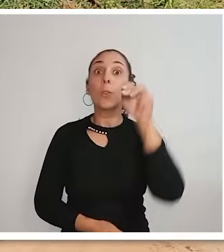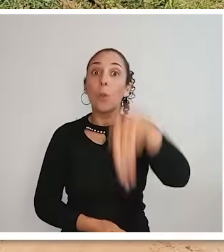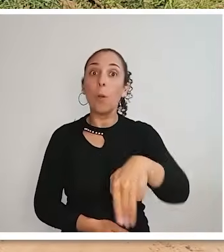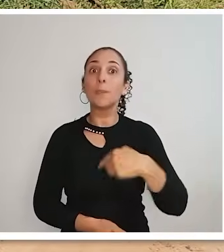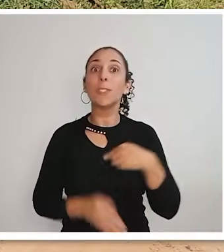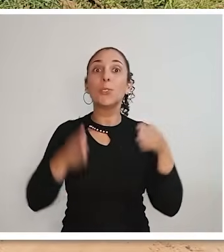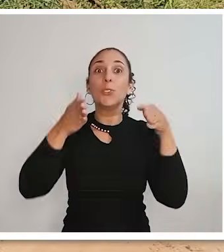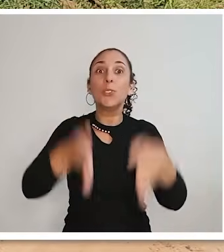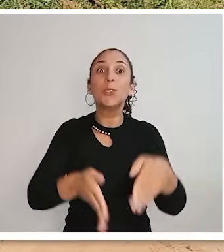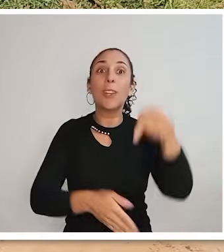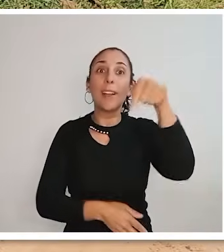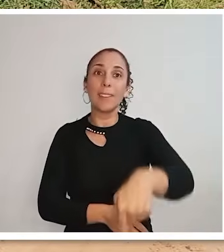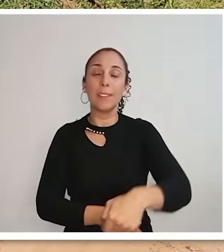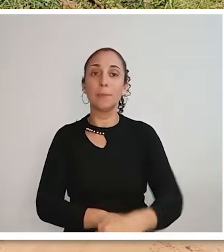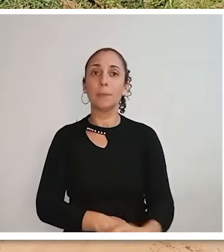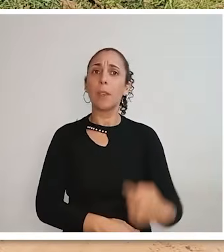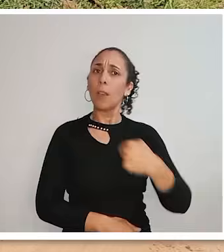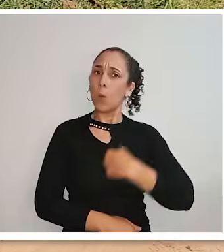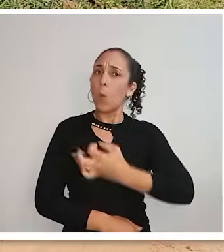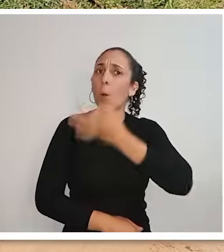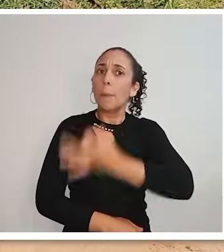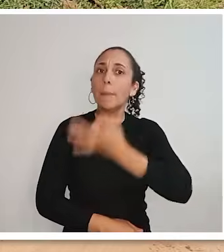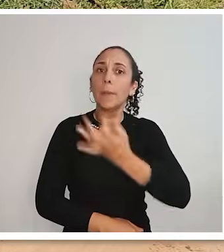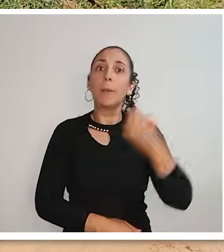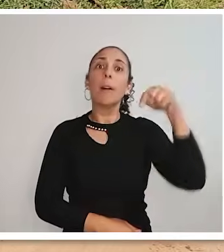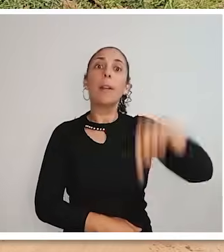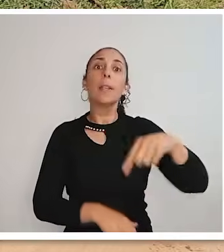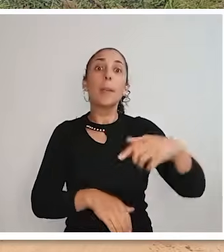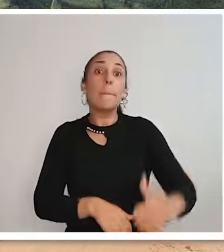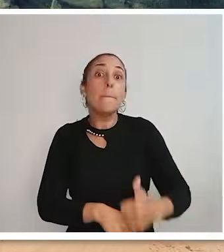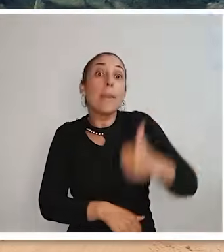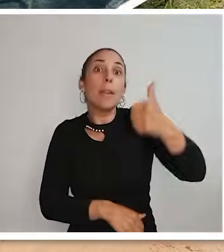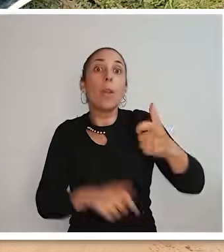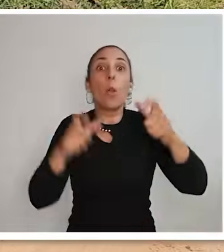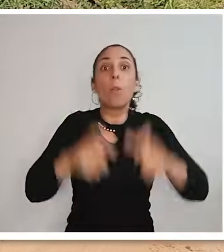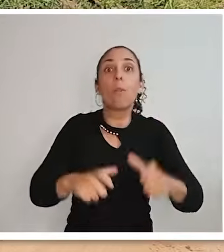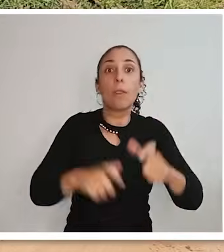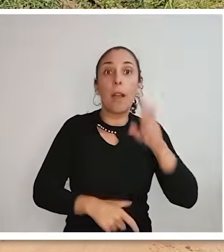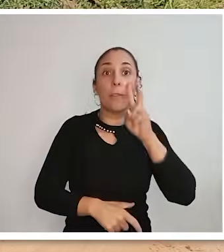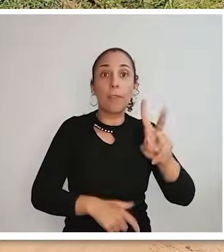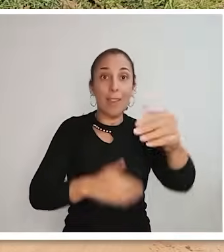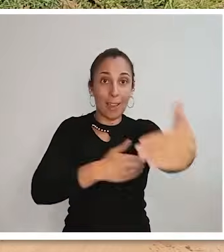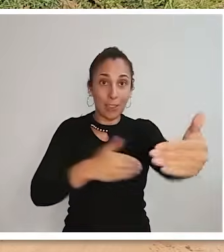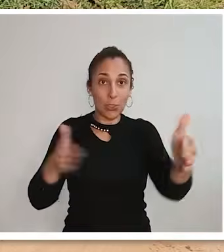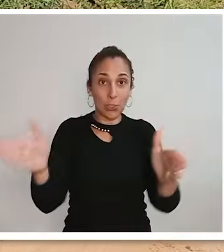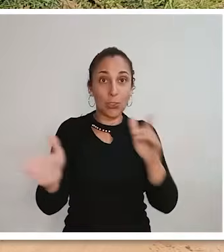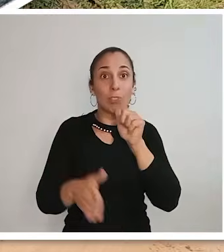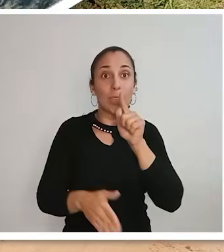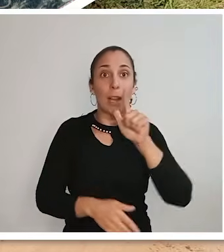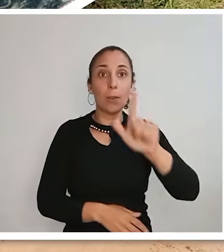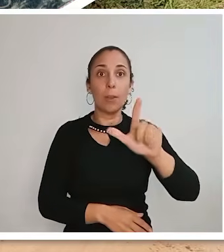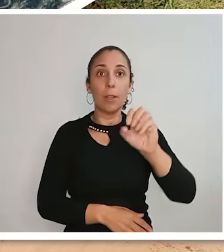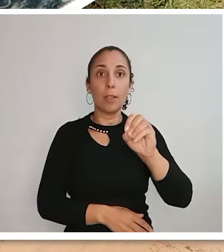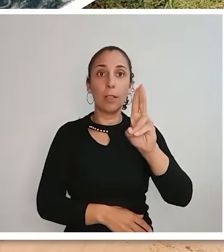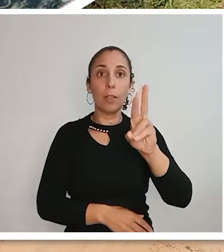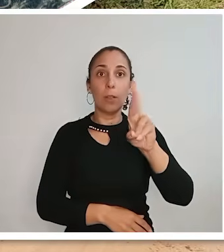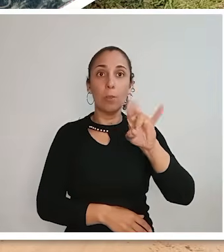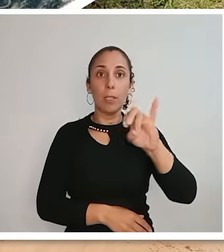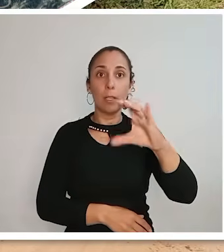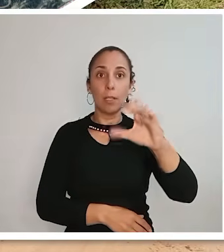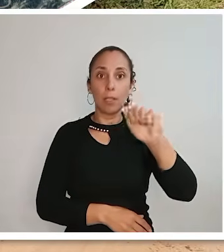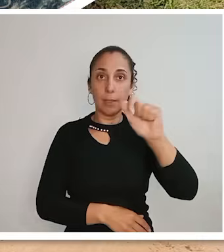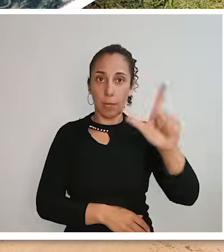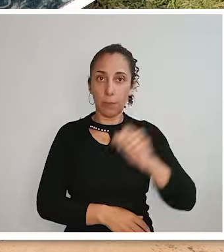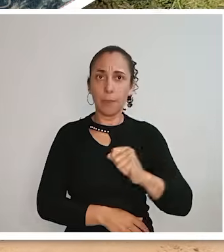E 4 quilômetros depois do reservatório Tocaia, eu cheguei aqui no Curvão, que para mim é o melhor local para observação do dique